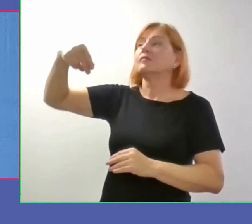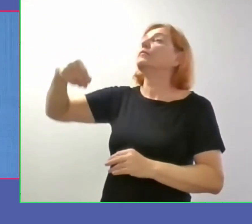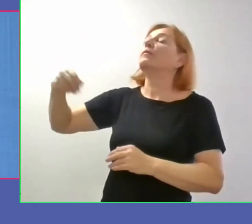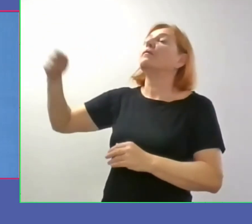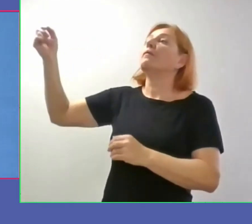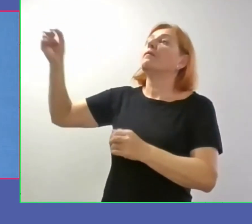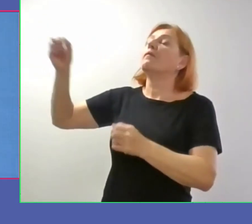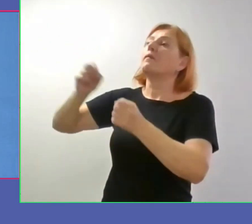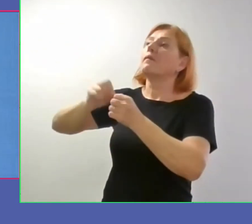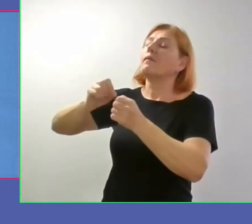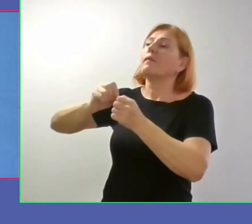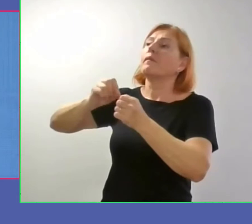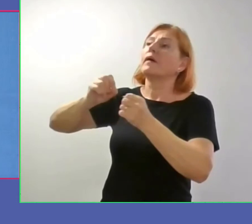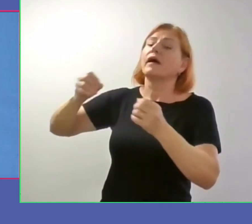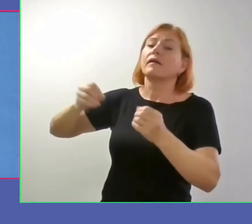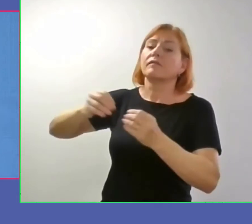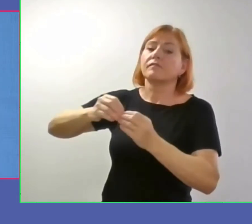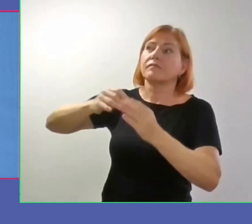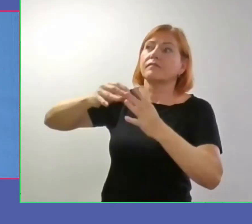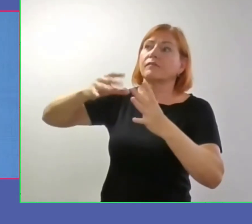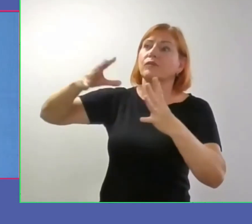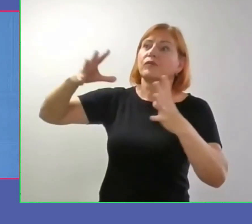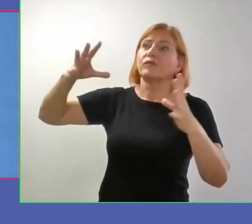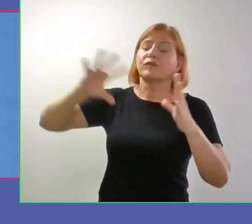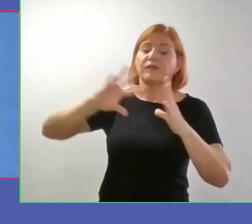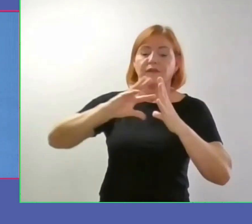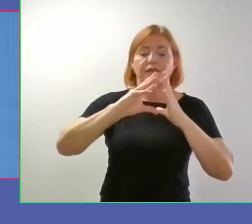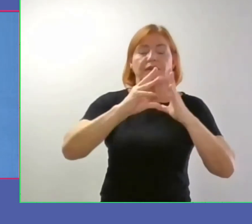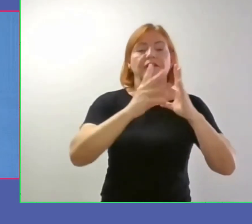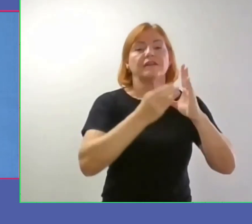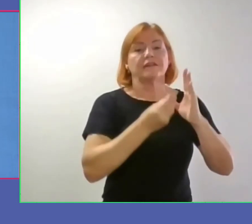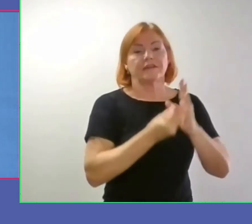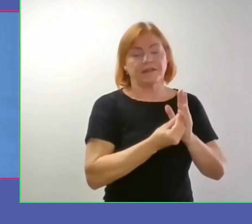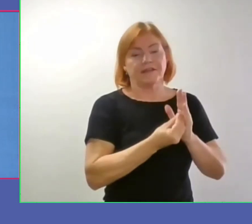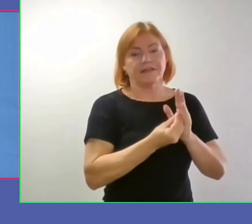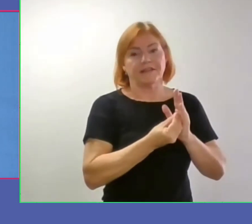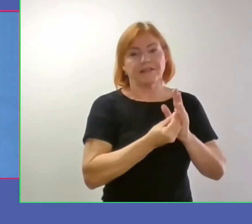realidade do reino dos céus finalmente é